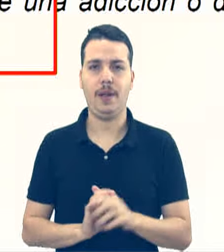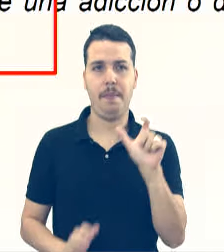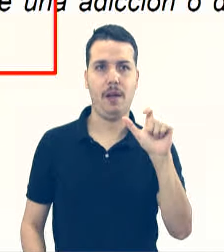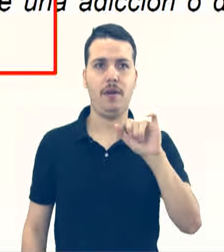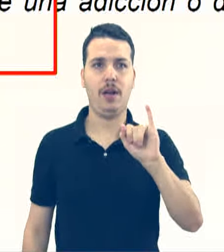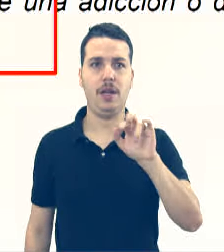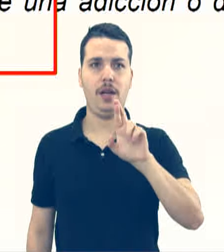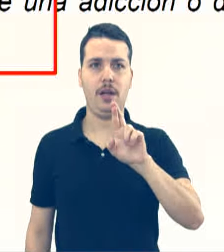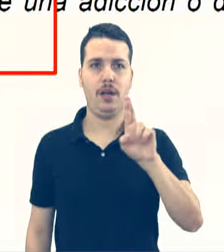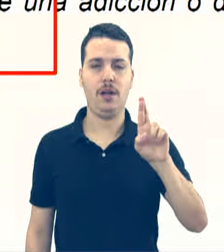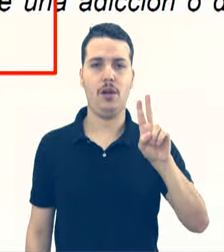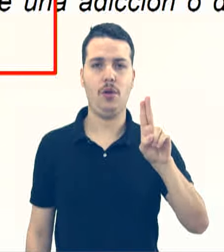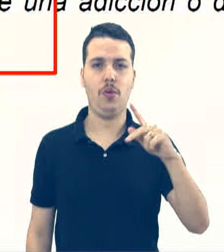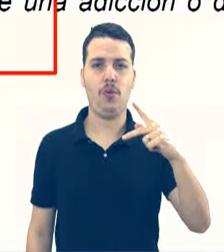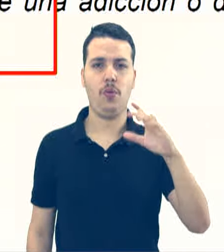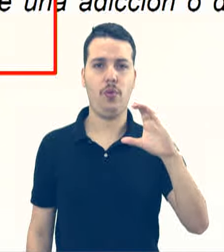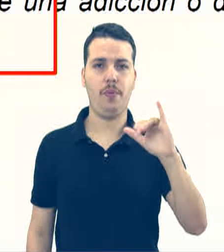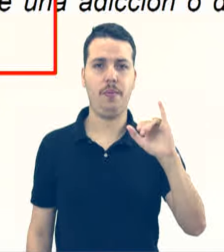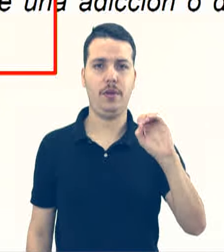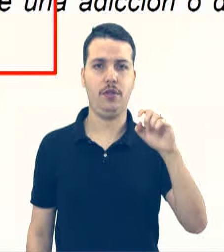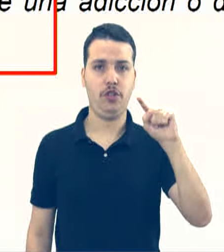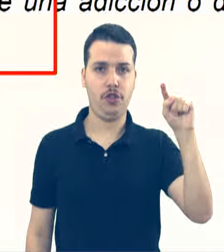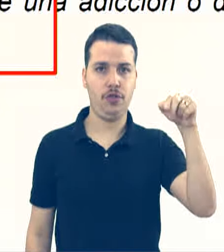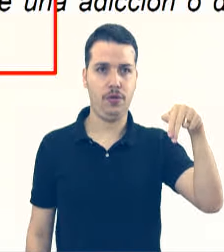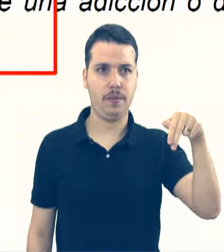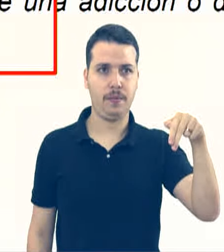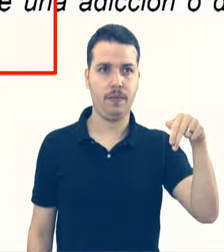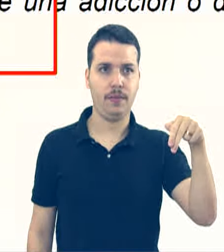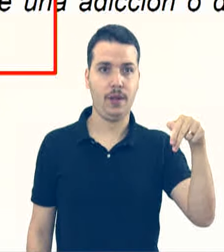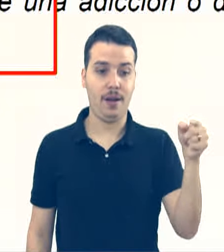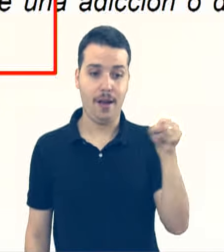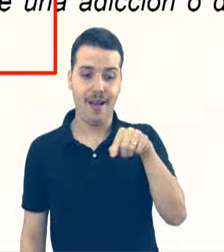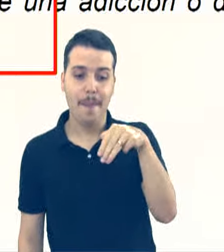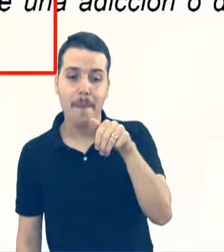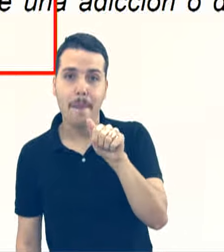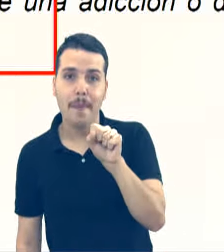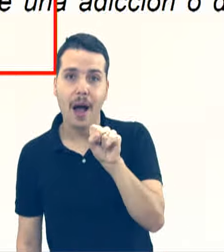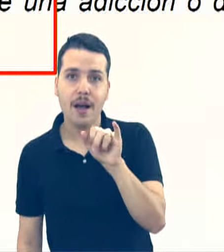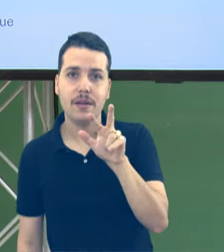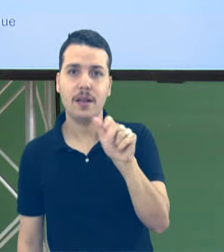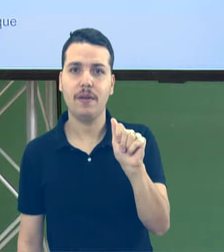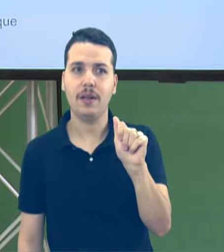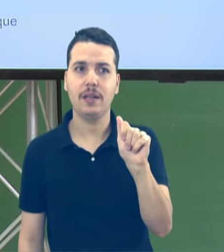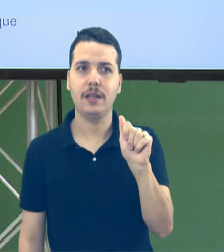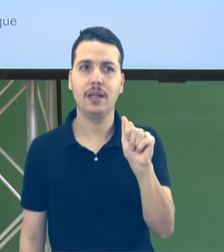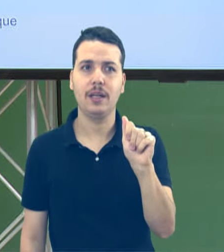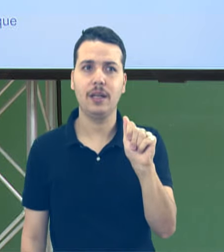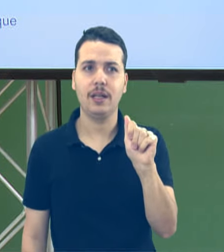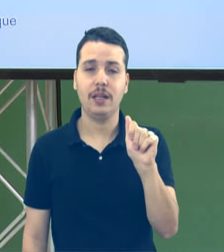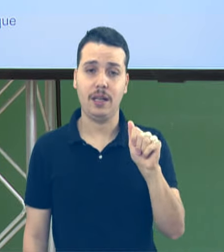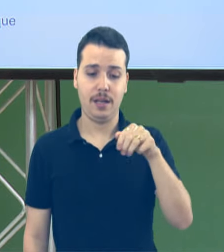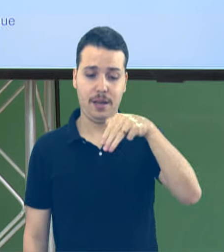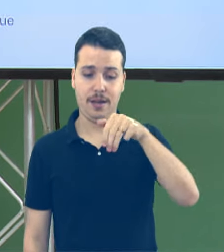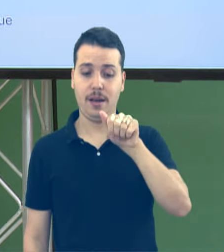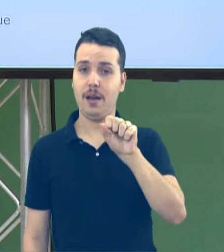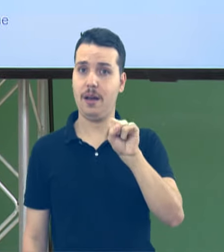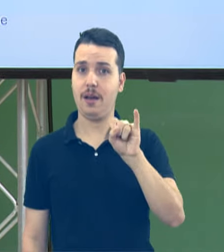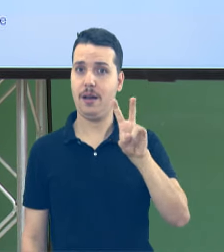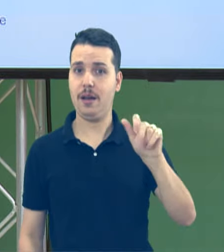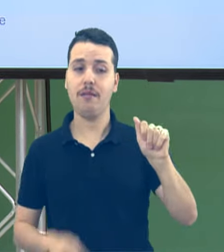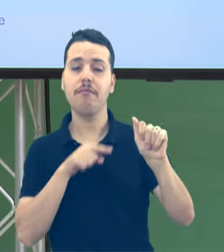Irrupção, ou seja, erupção massiva. Observando aqui que esse